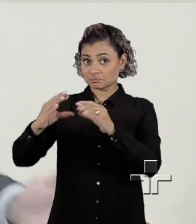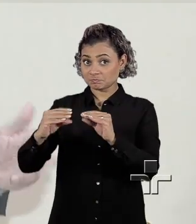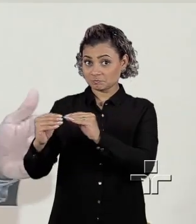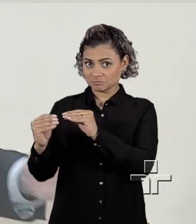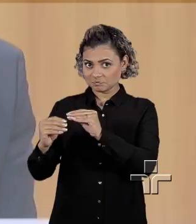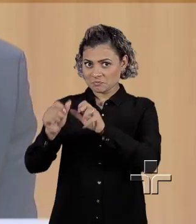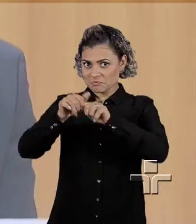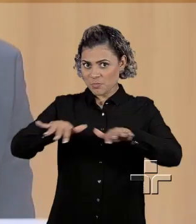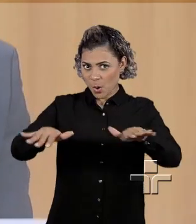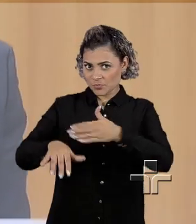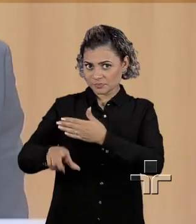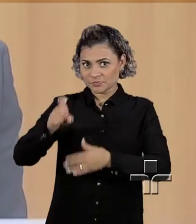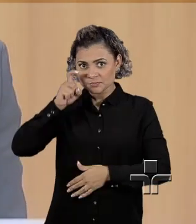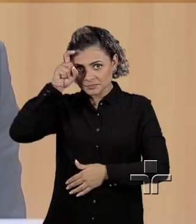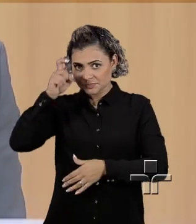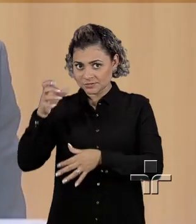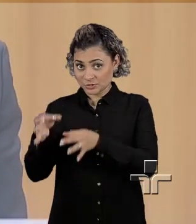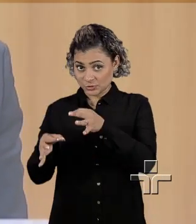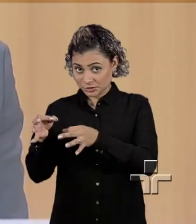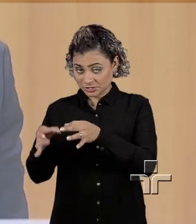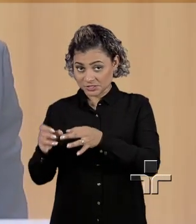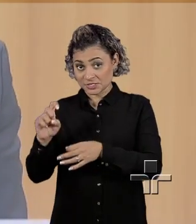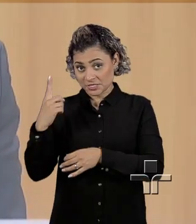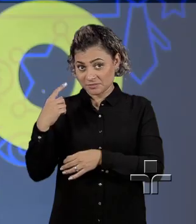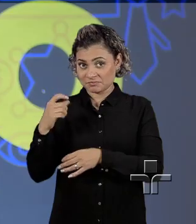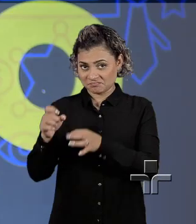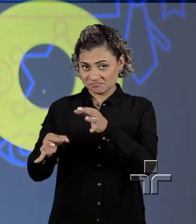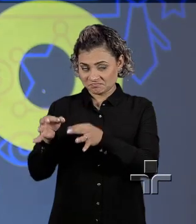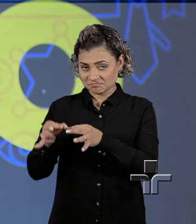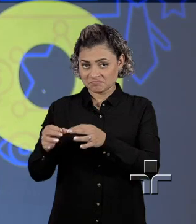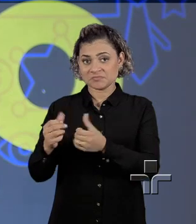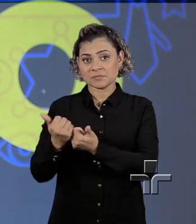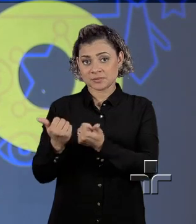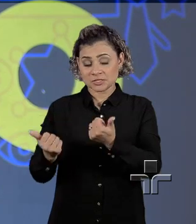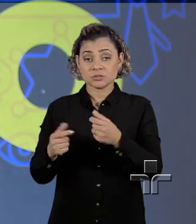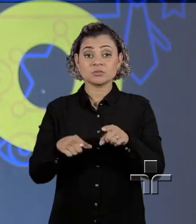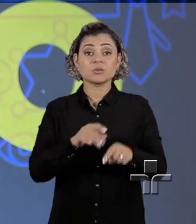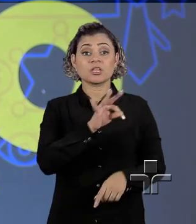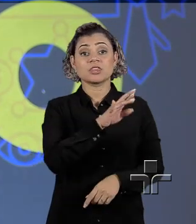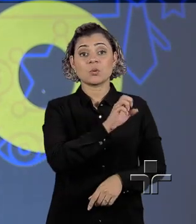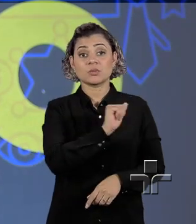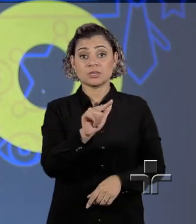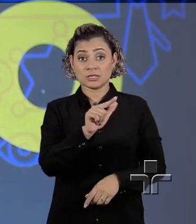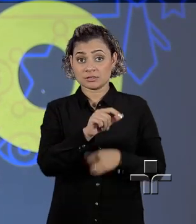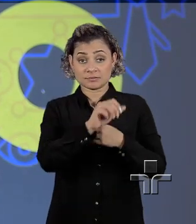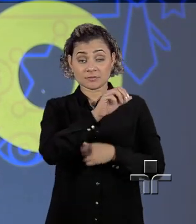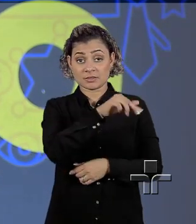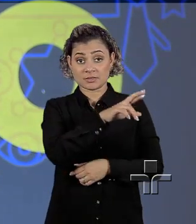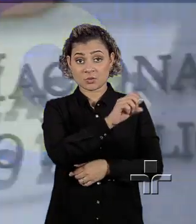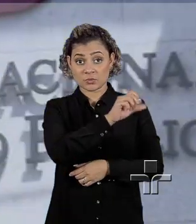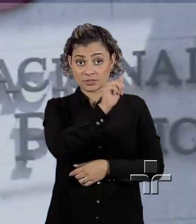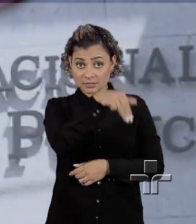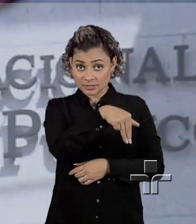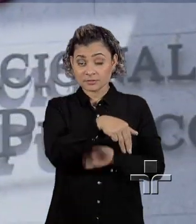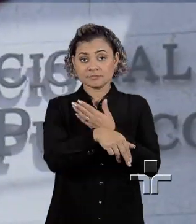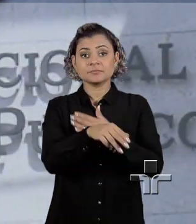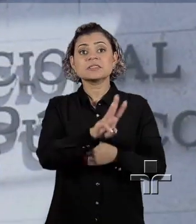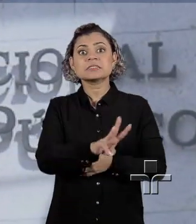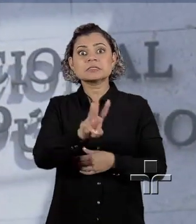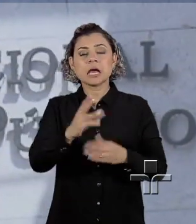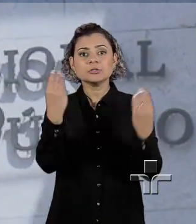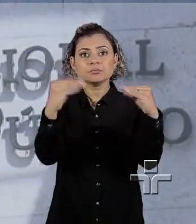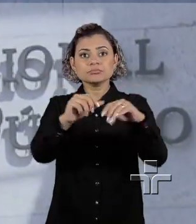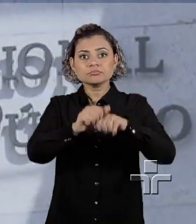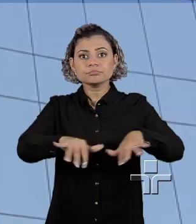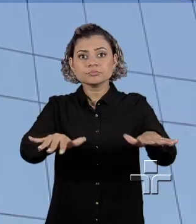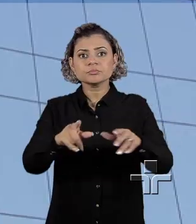conversas entre o ministro da Justiça e ex-juiz Sérgio Moro e o procurador Deltan Dallagnol pelo site The Intercept, a invasão do